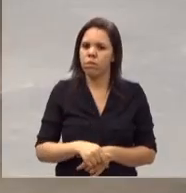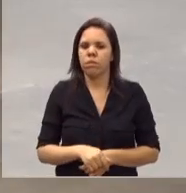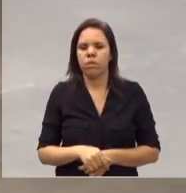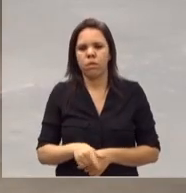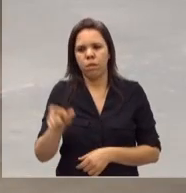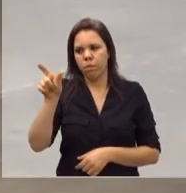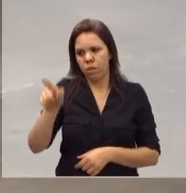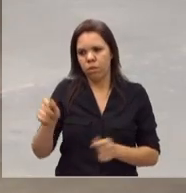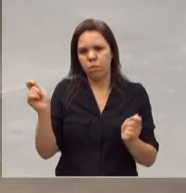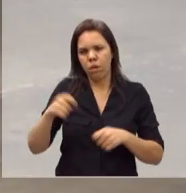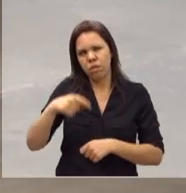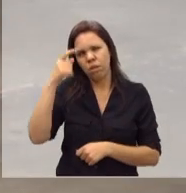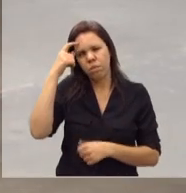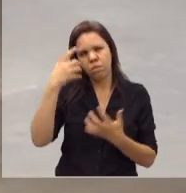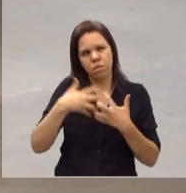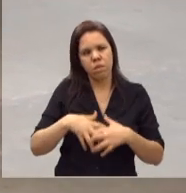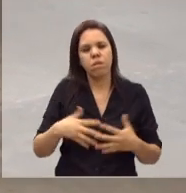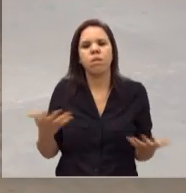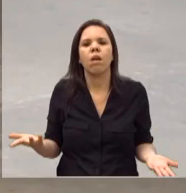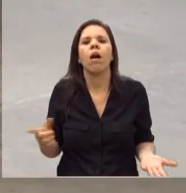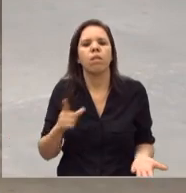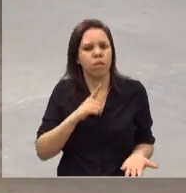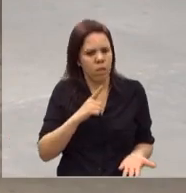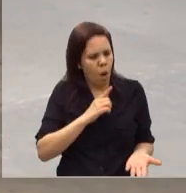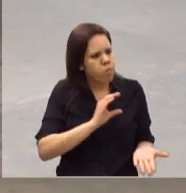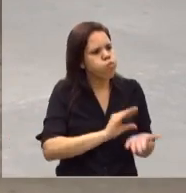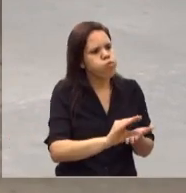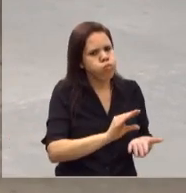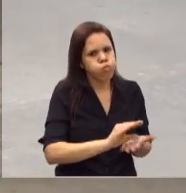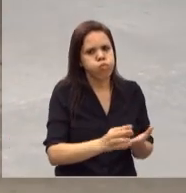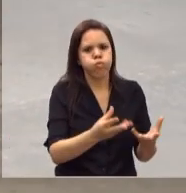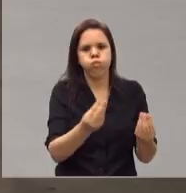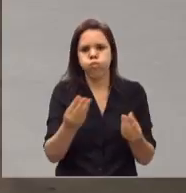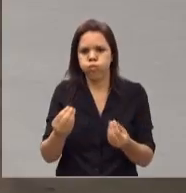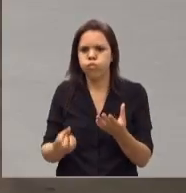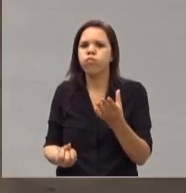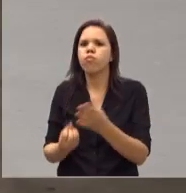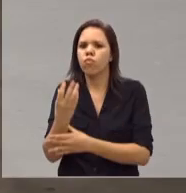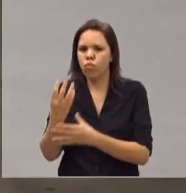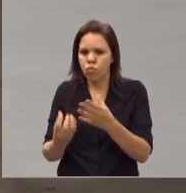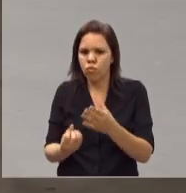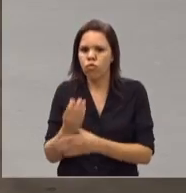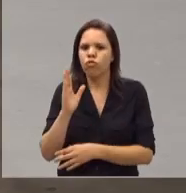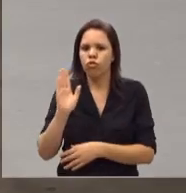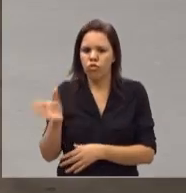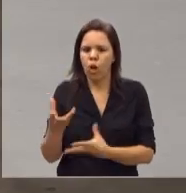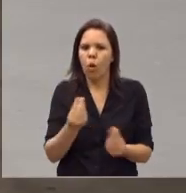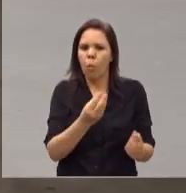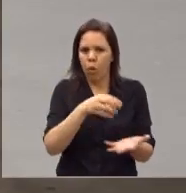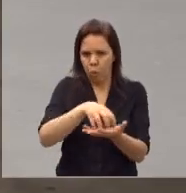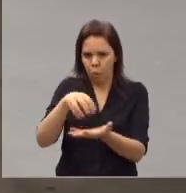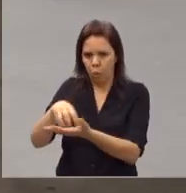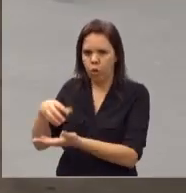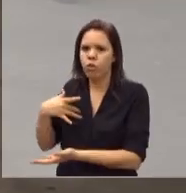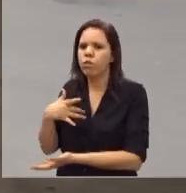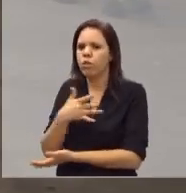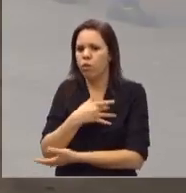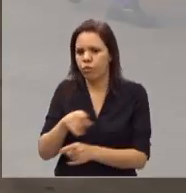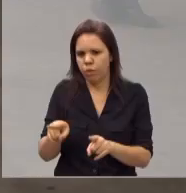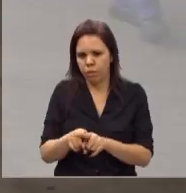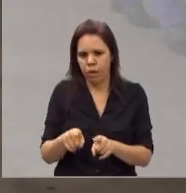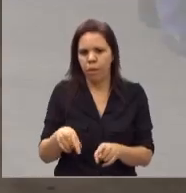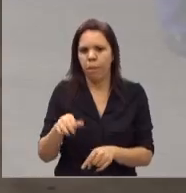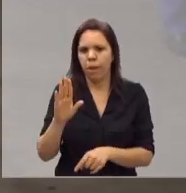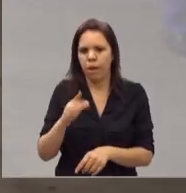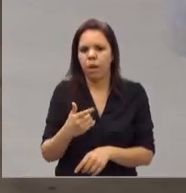alguém possa estar pensando, mas tem investido muito. Vai inaugurar já inaugurou vários postos de saúde, vai